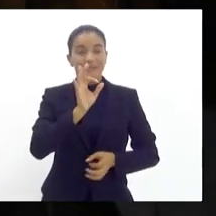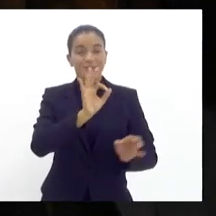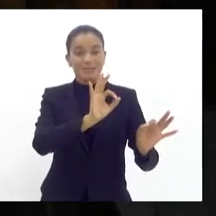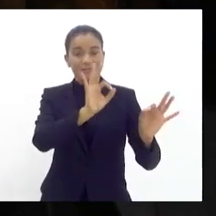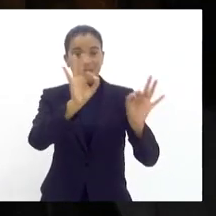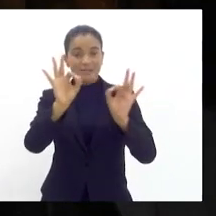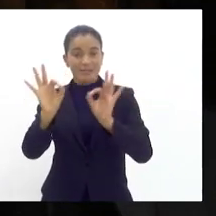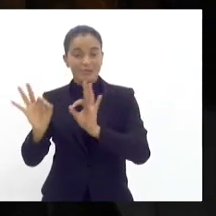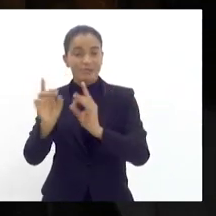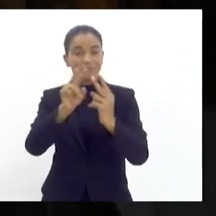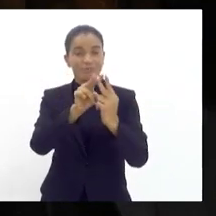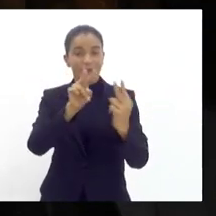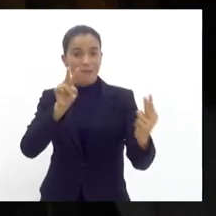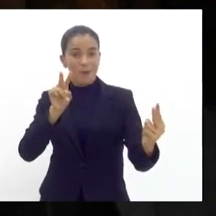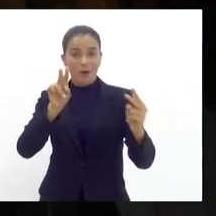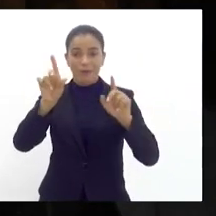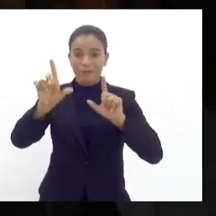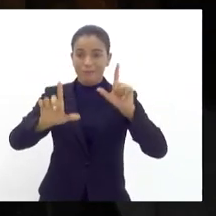forma remota